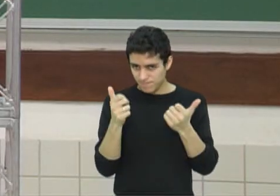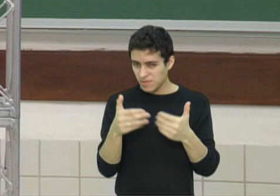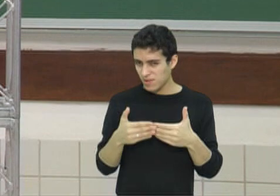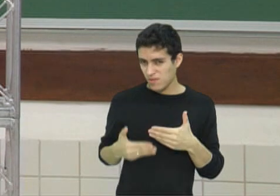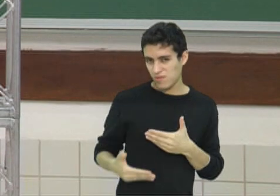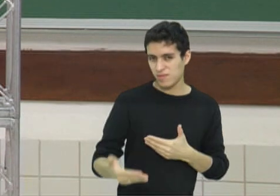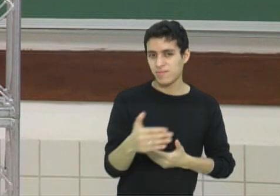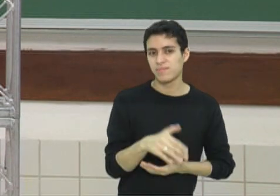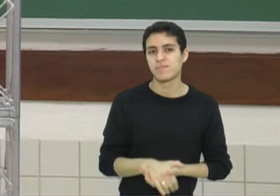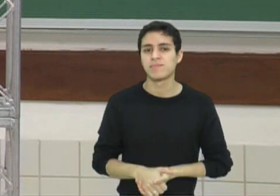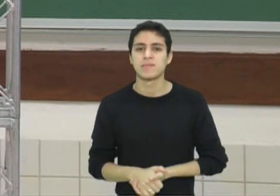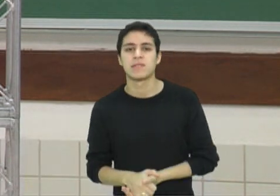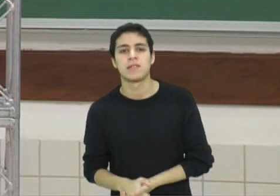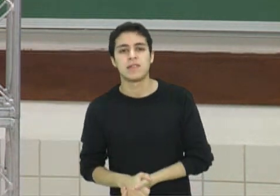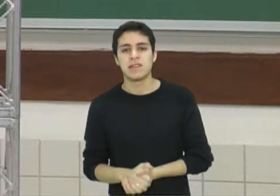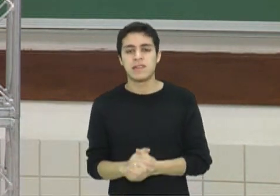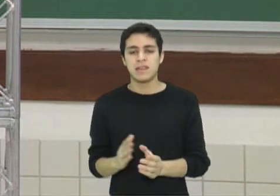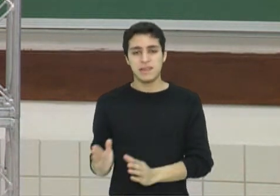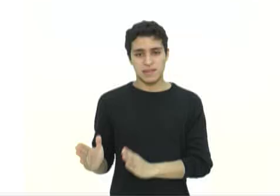frente?